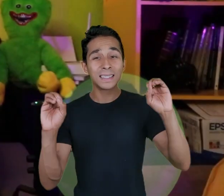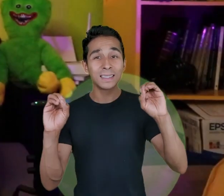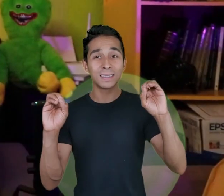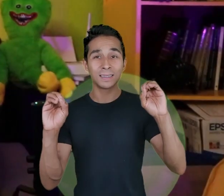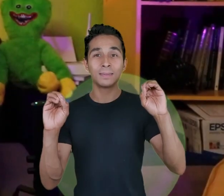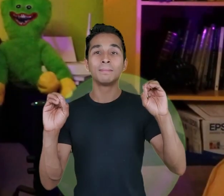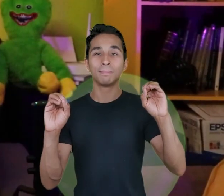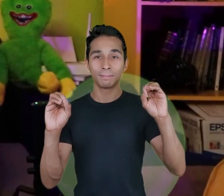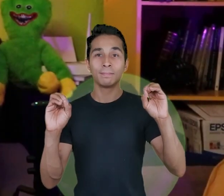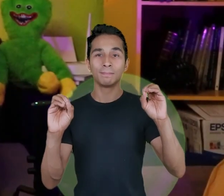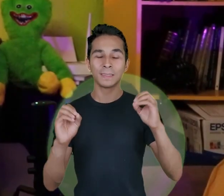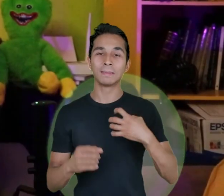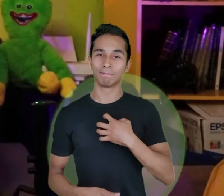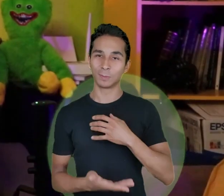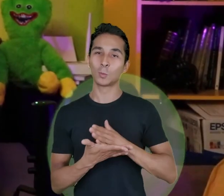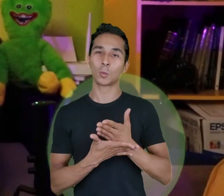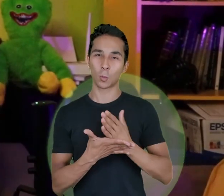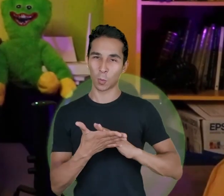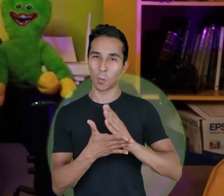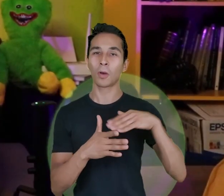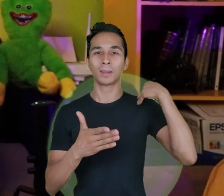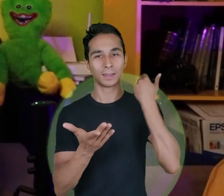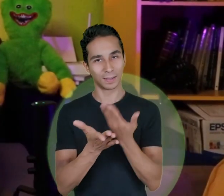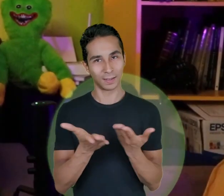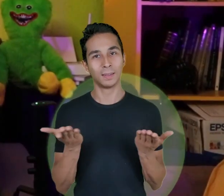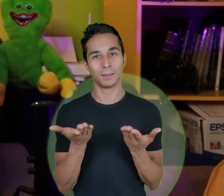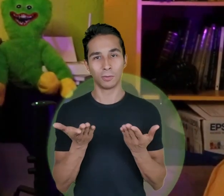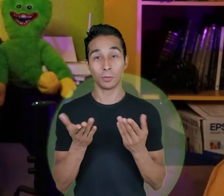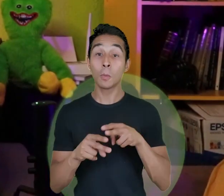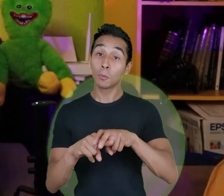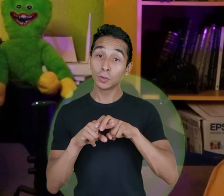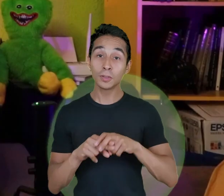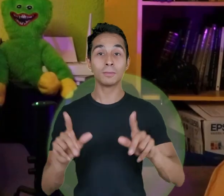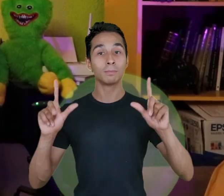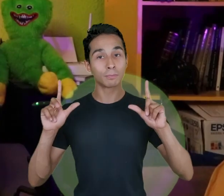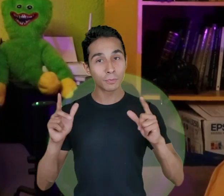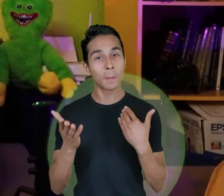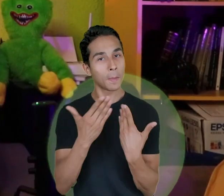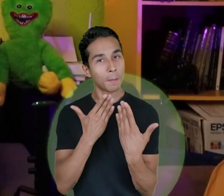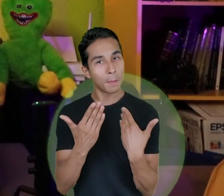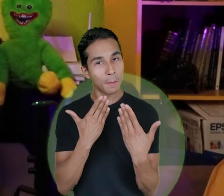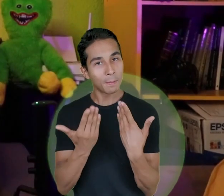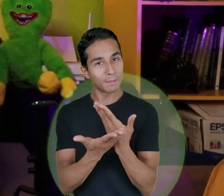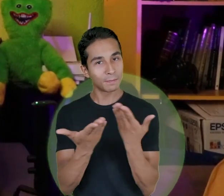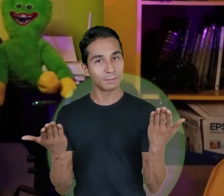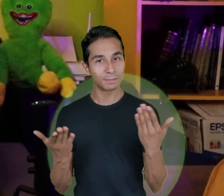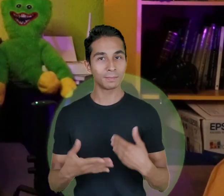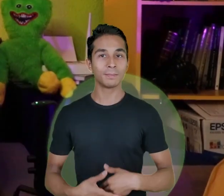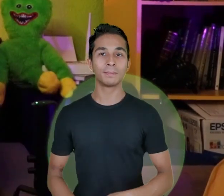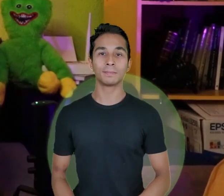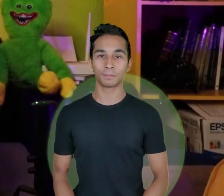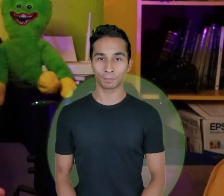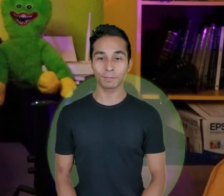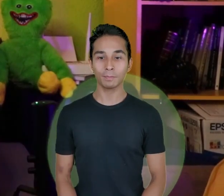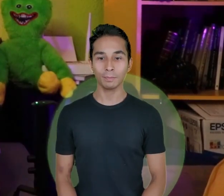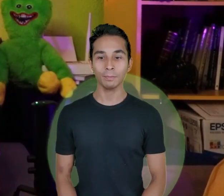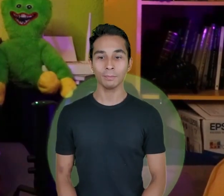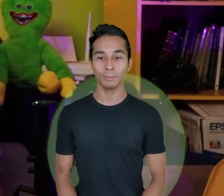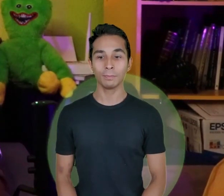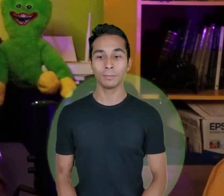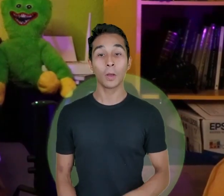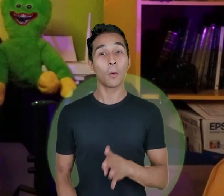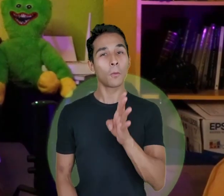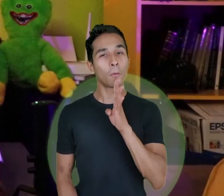Isso me incomoda ainda hoje muito, né? E eu acho que é por isso que a gente tá aqui também, pra trocar ideia com vocês. Ver outras